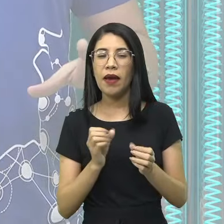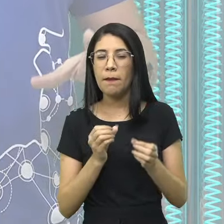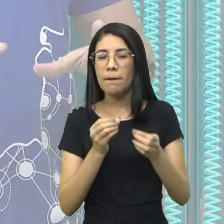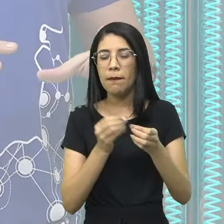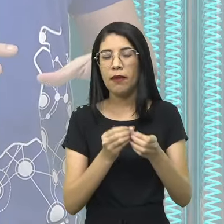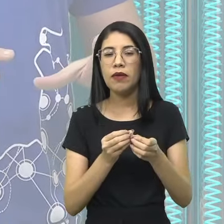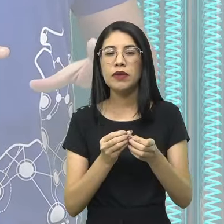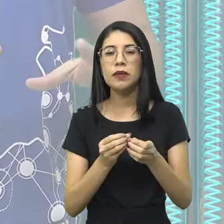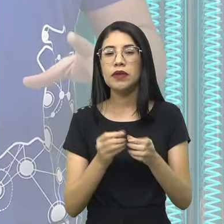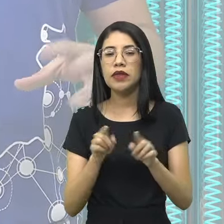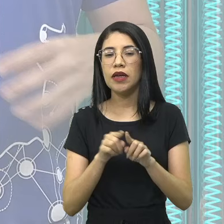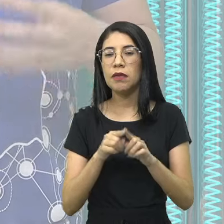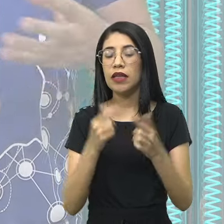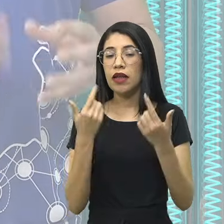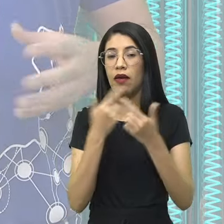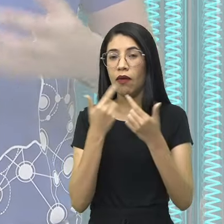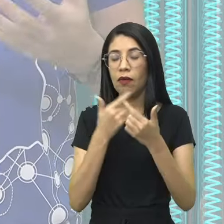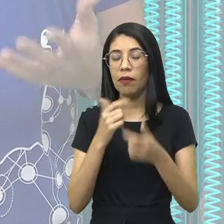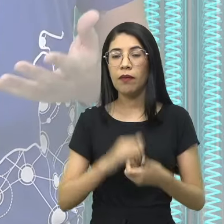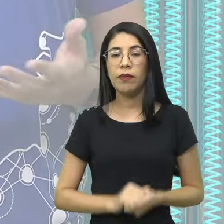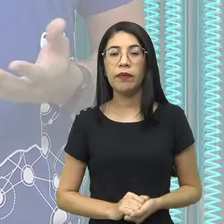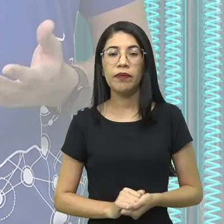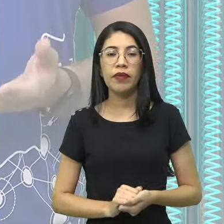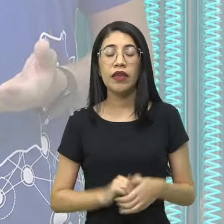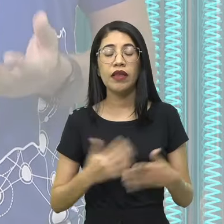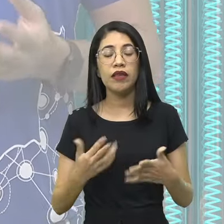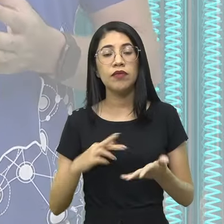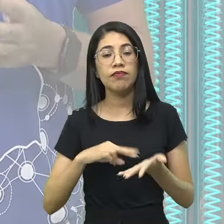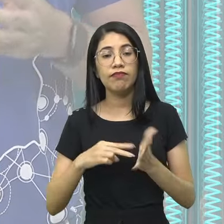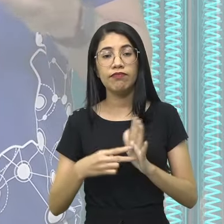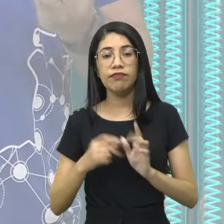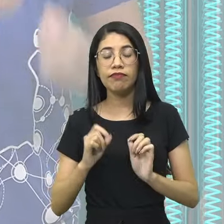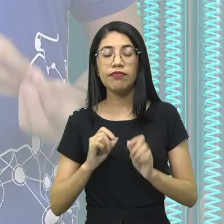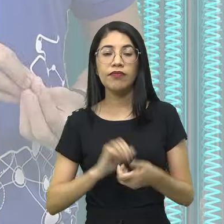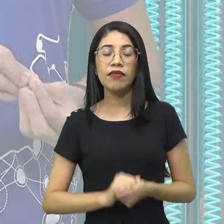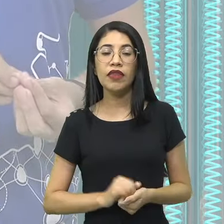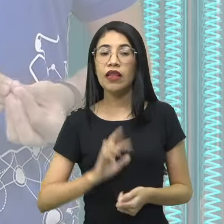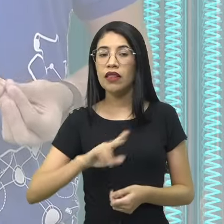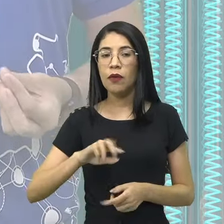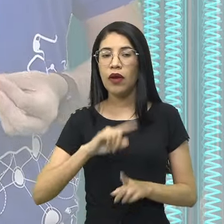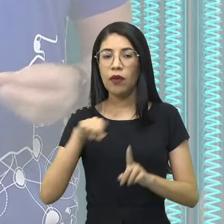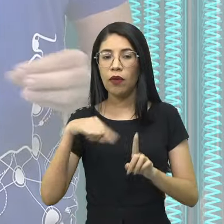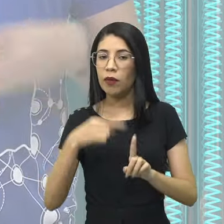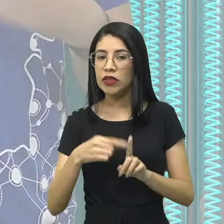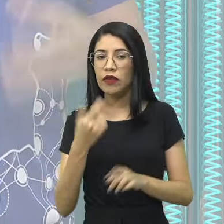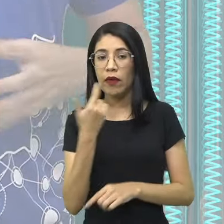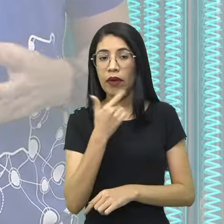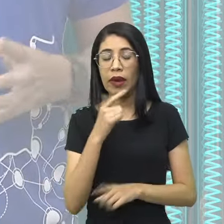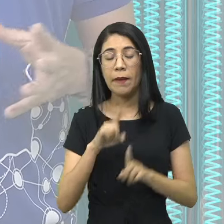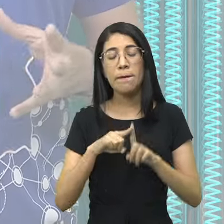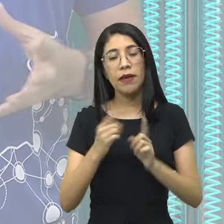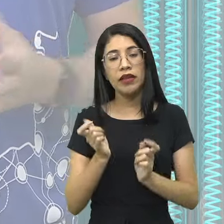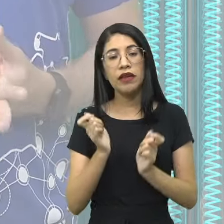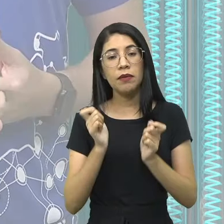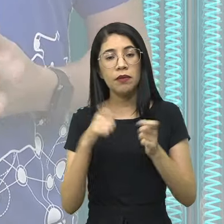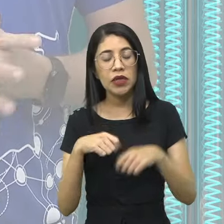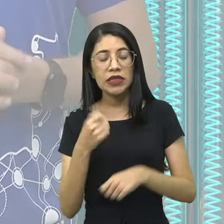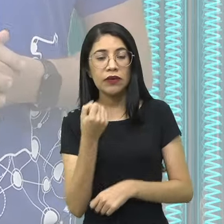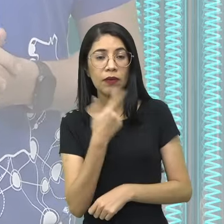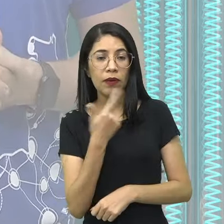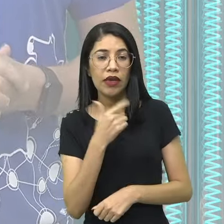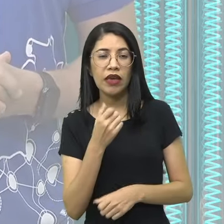Então, acaba que a sátira ali, mesmo sem essa intenção, ela consegue arrancar risadas, né? Se aproximando